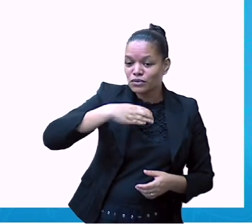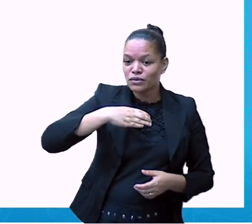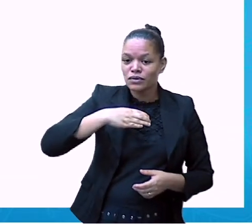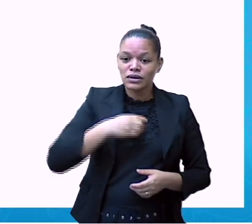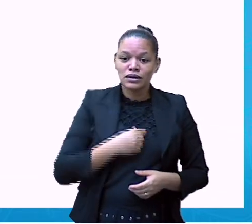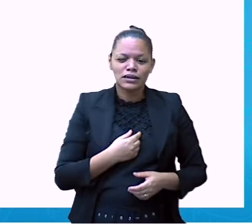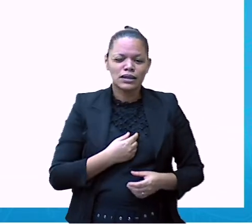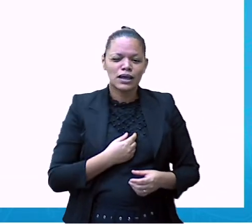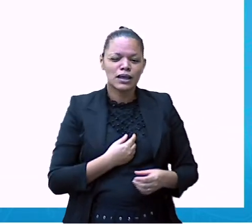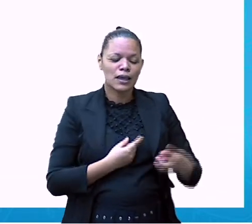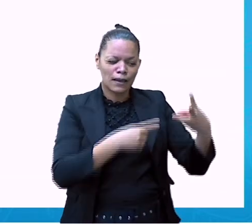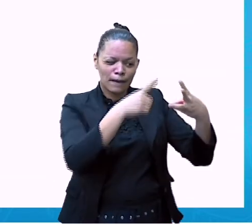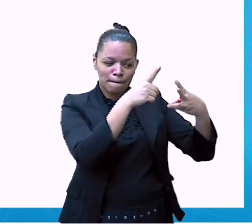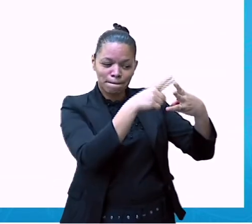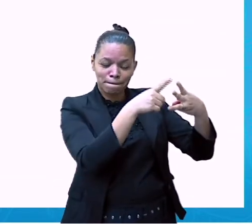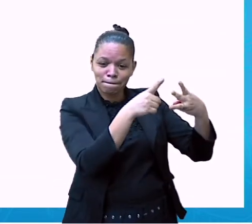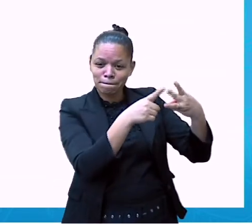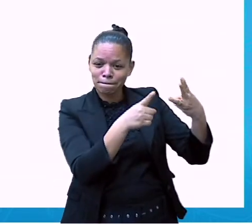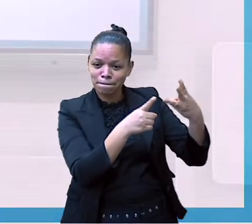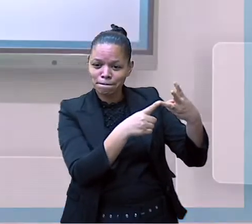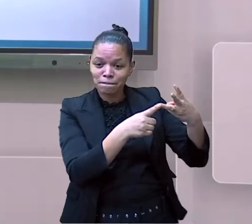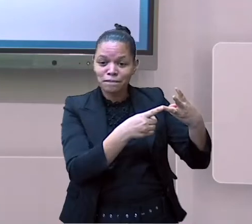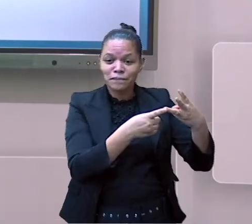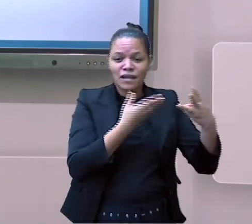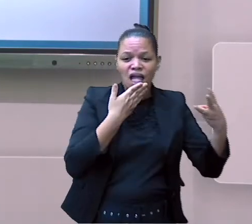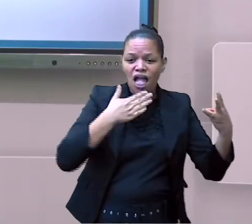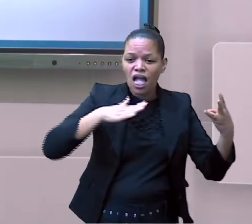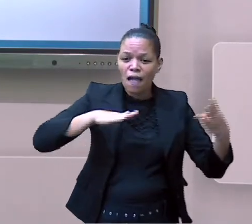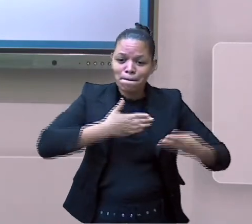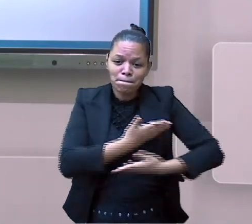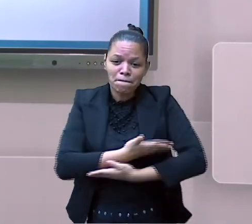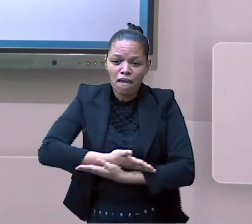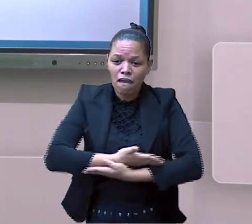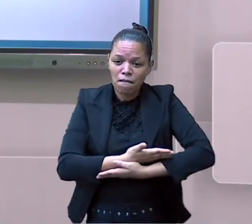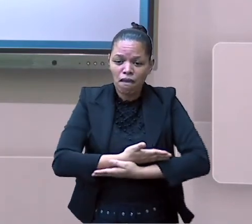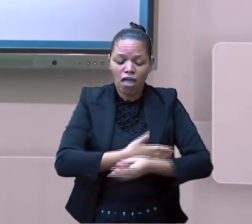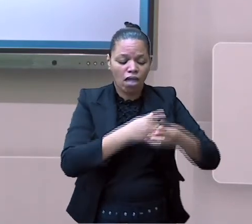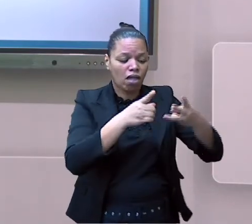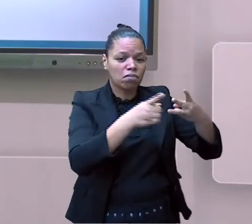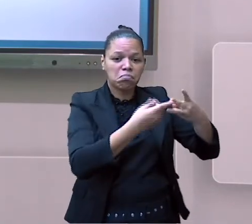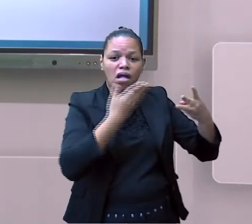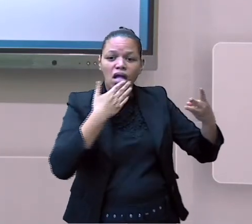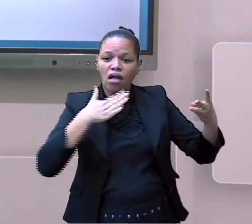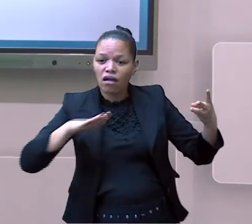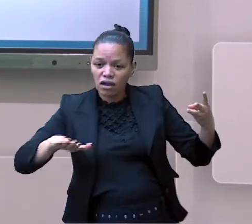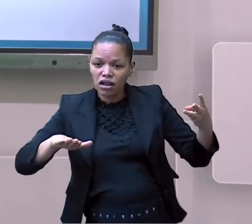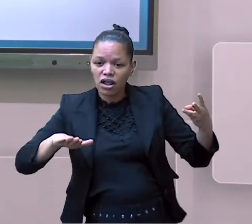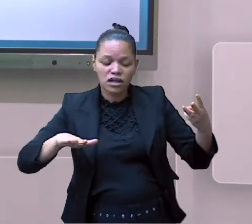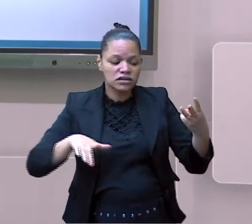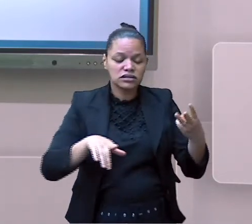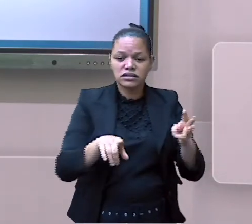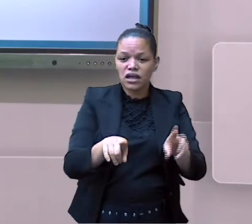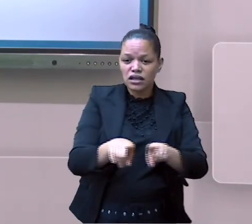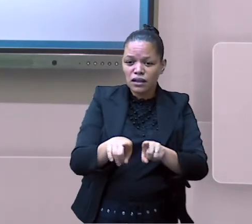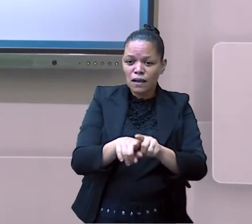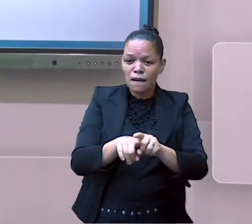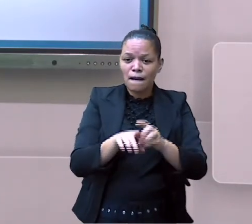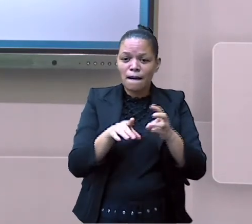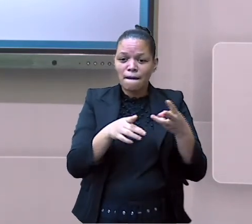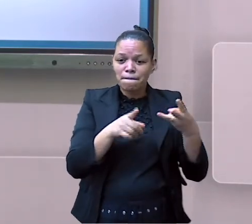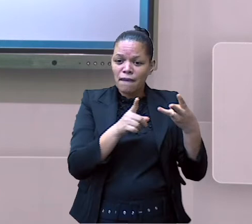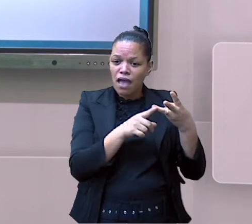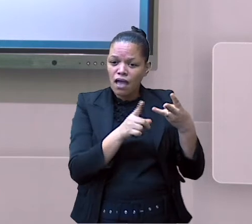e adulto, deve comer por dia. É hora de fazer o quê? De voltar lá no texto,